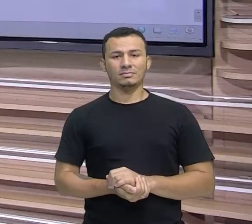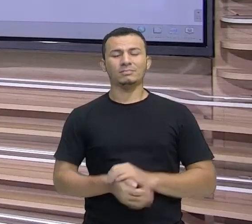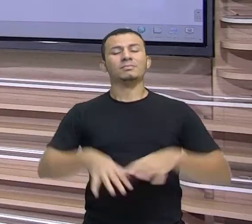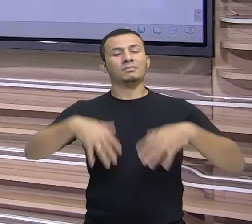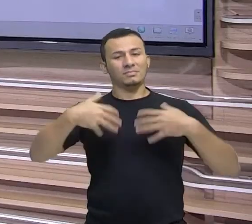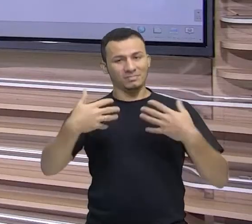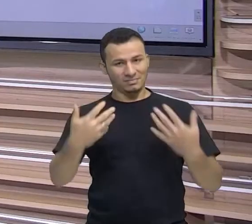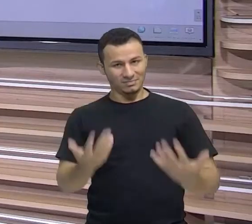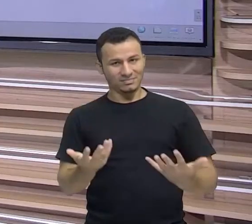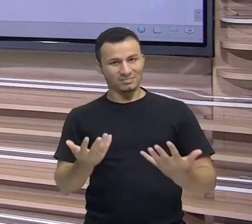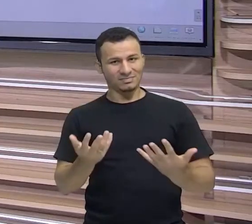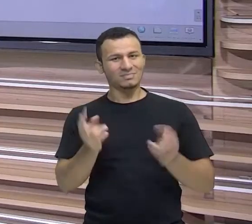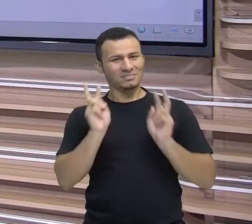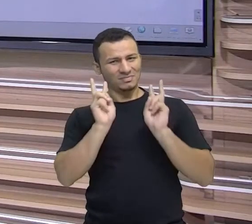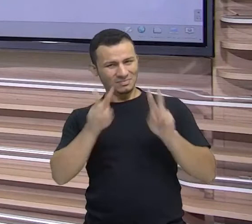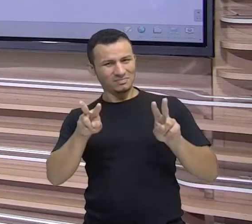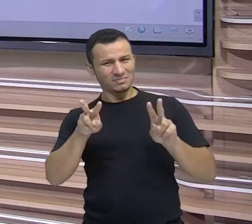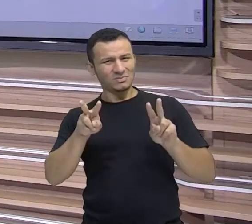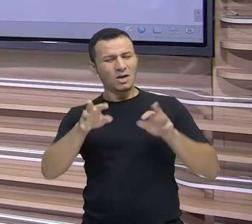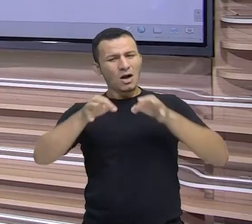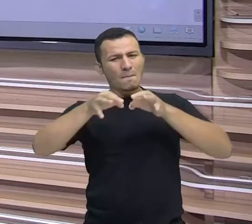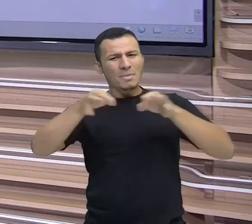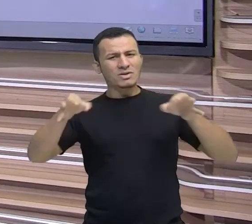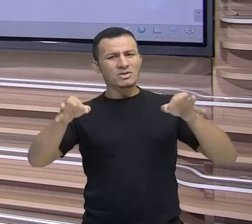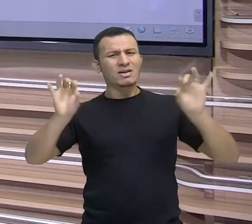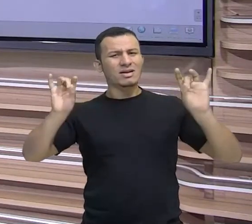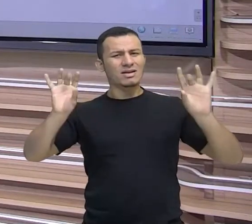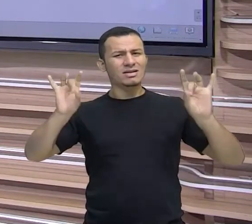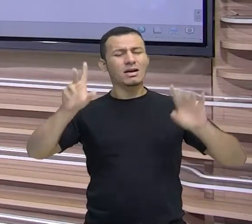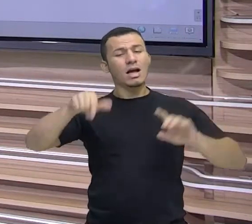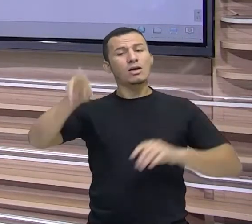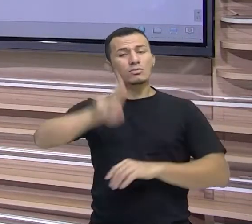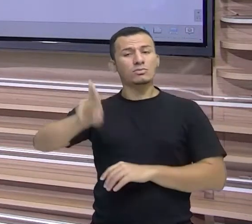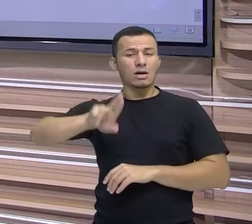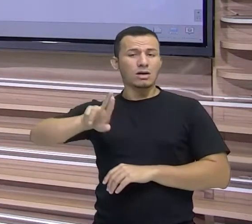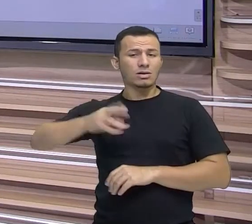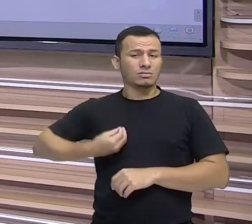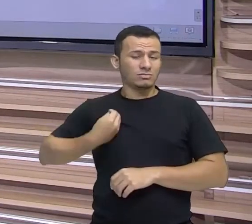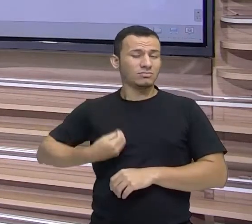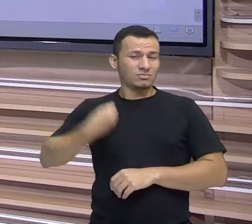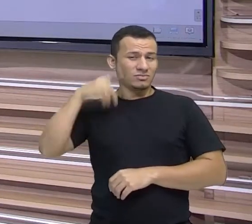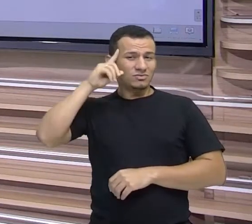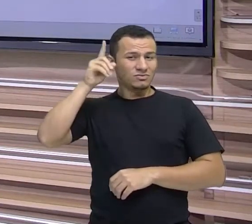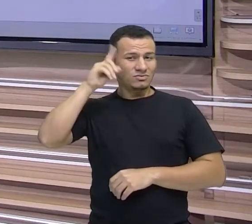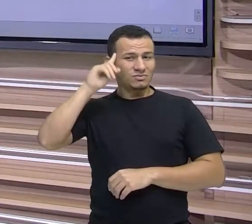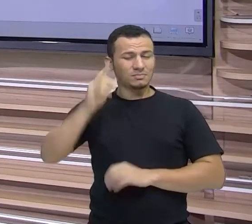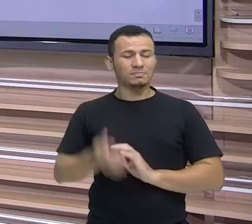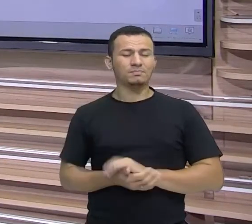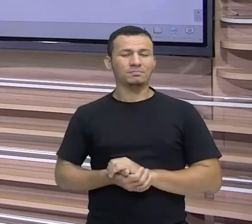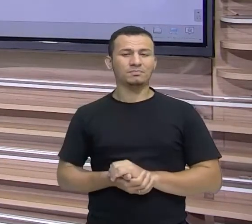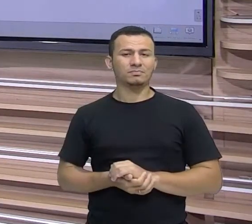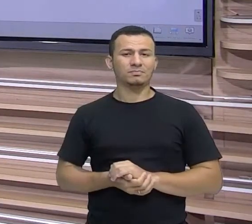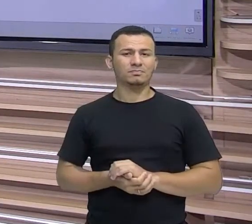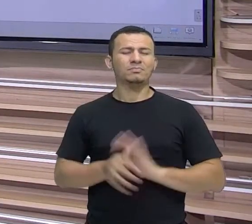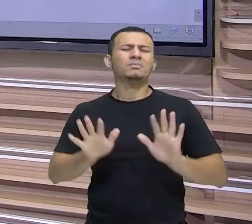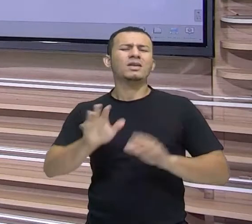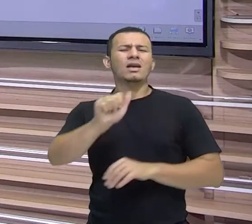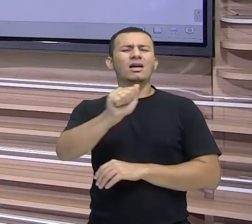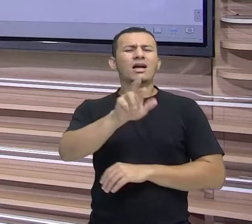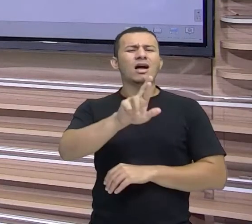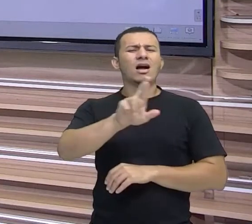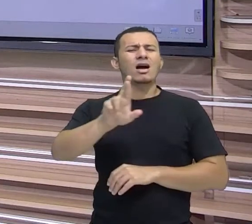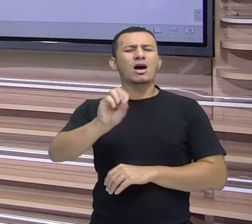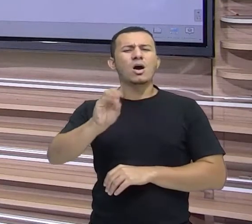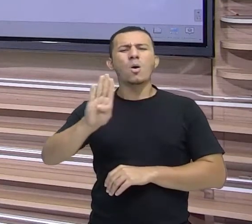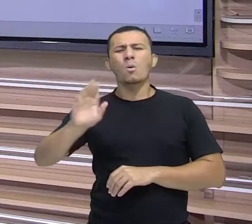vimos o seguinte: essas medidas especiais, elas são usadas no nosso cotidiano, tá certo? E arroba, professor, como é que eu uso arroba? Bom,